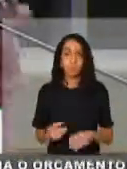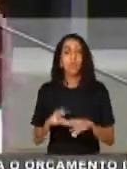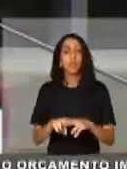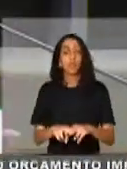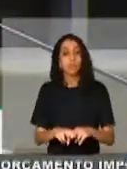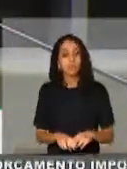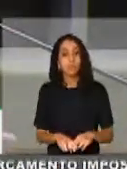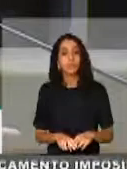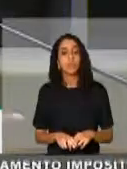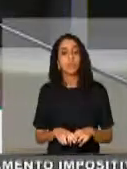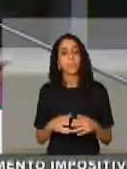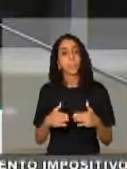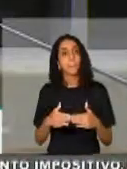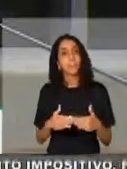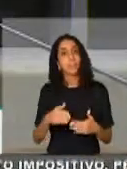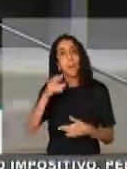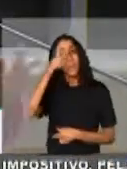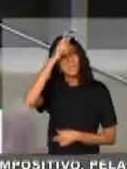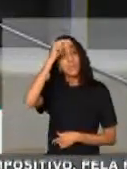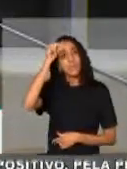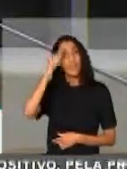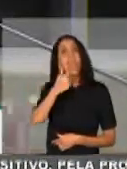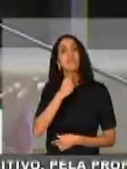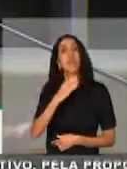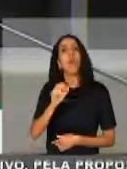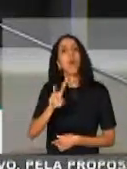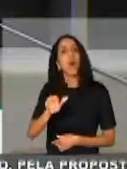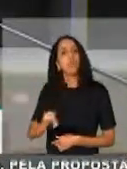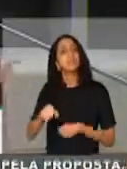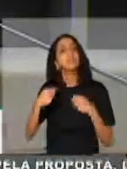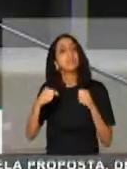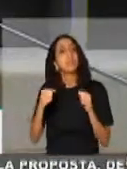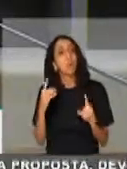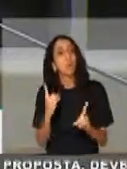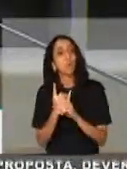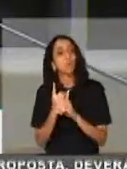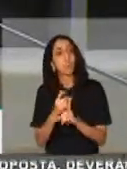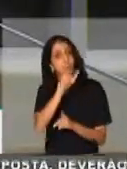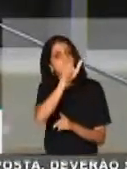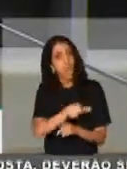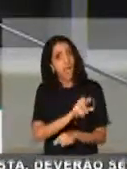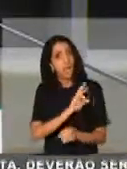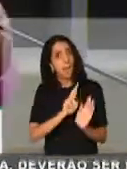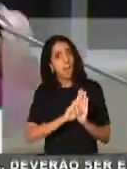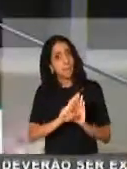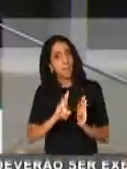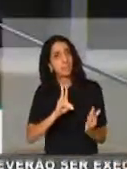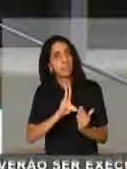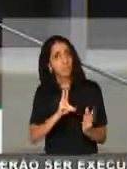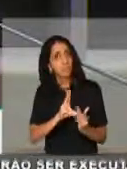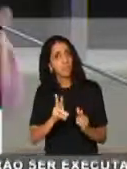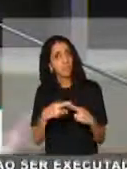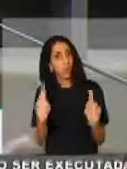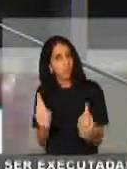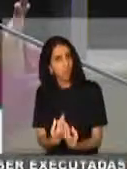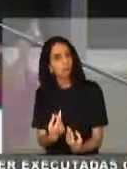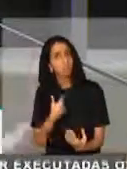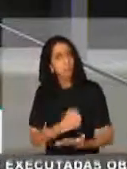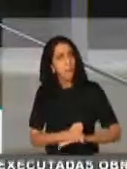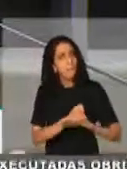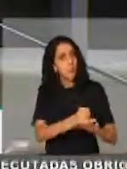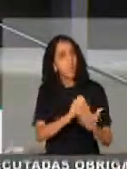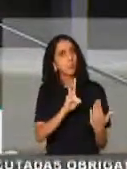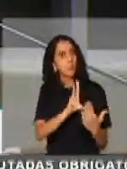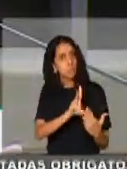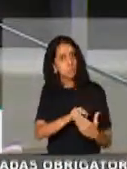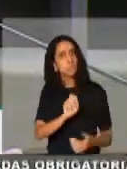Por isso, também é o meu pedido para que o prefeito Bruno Covas receba uma representação desses indígenas, o meu apoio total à luta que eles estão